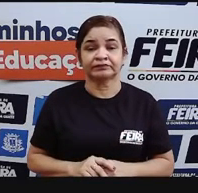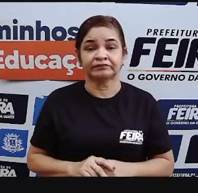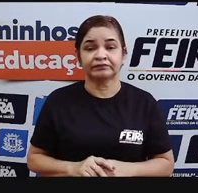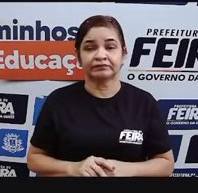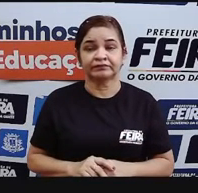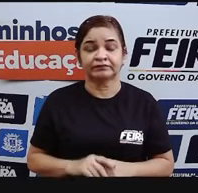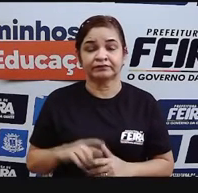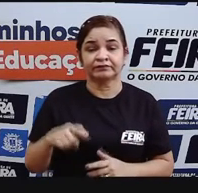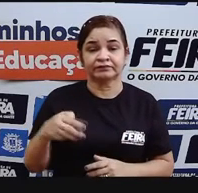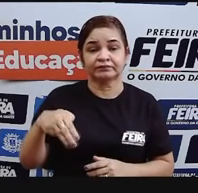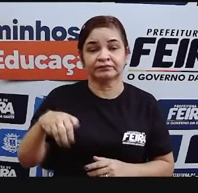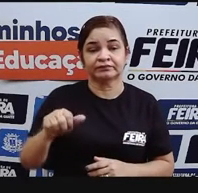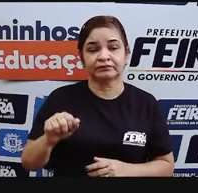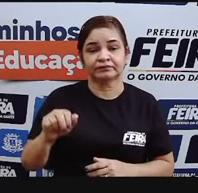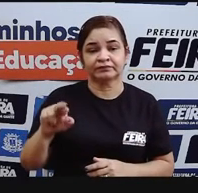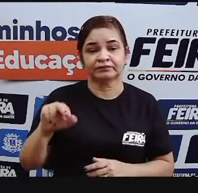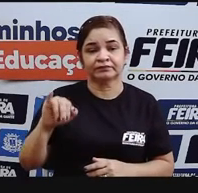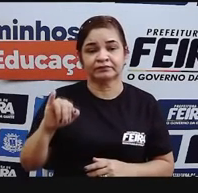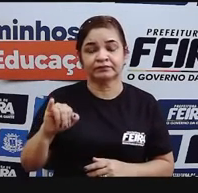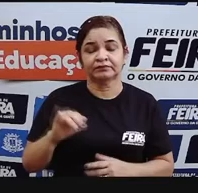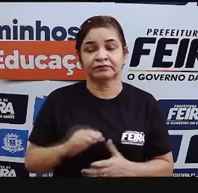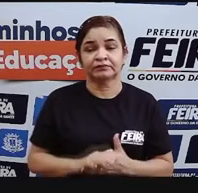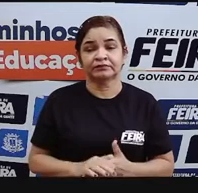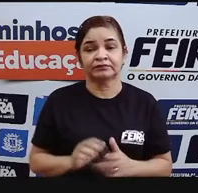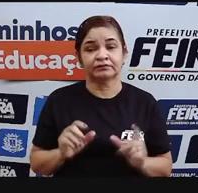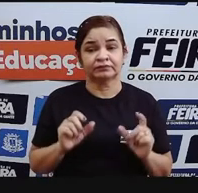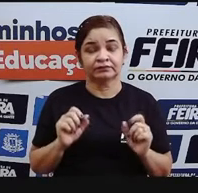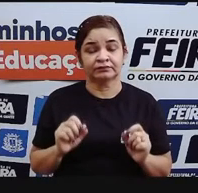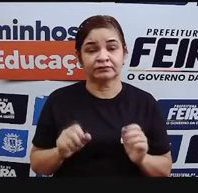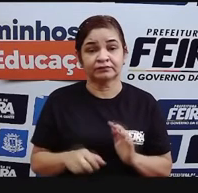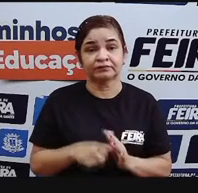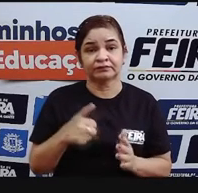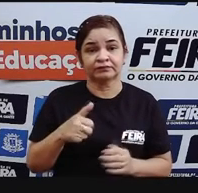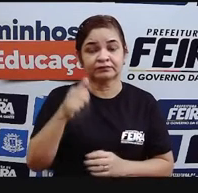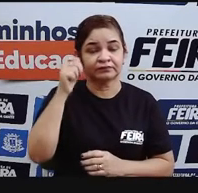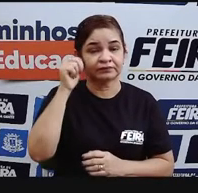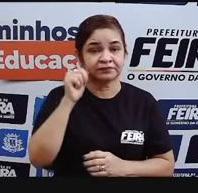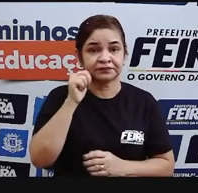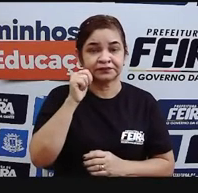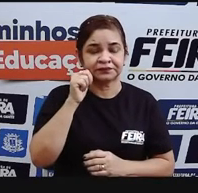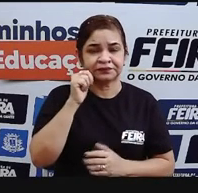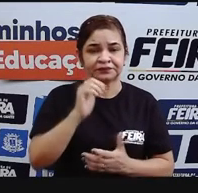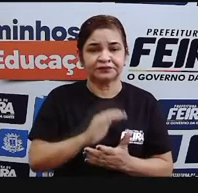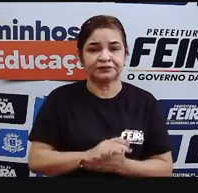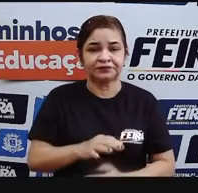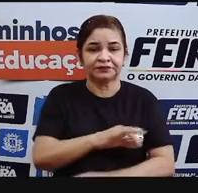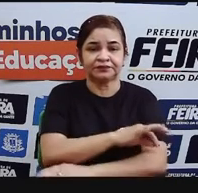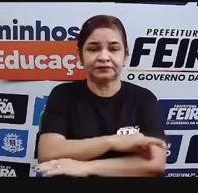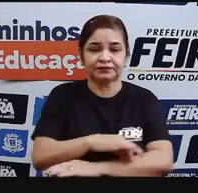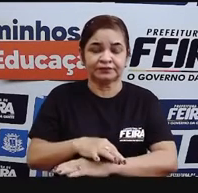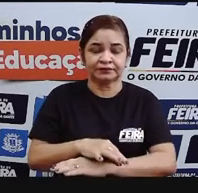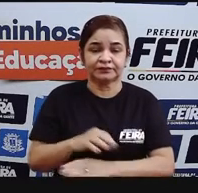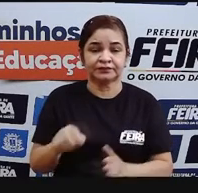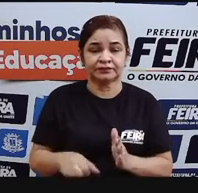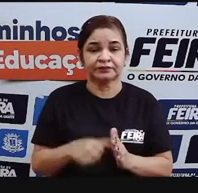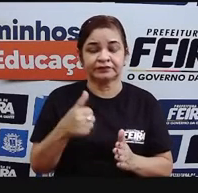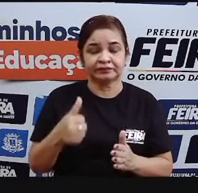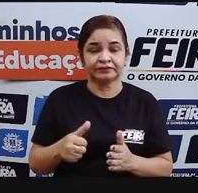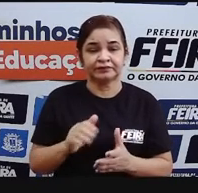E a Mary Jackson, que foi a primeira mulher engenheira e a primeira